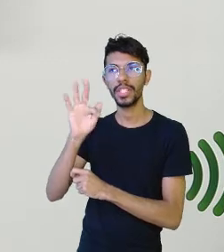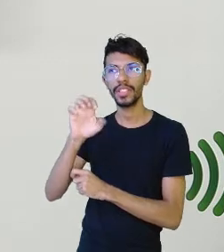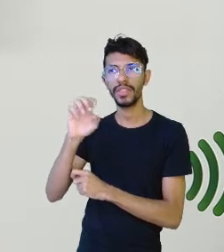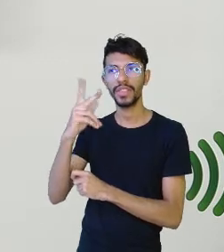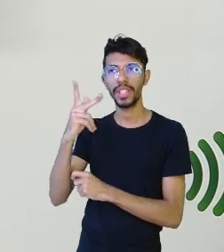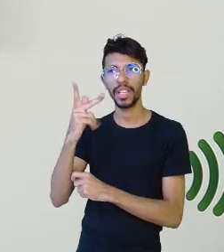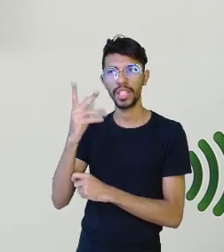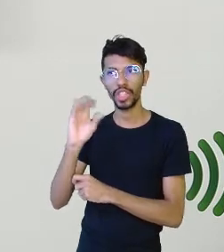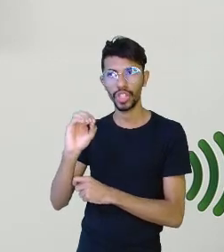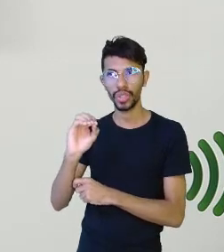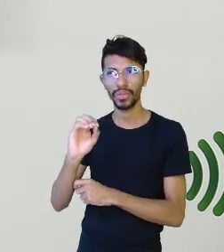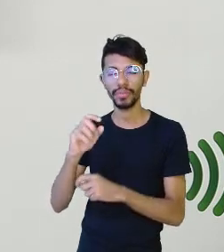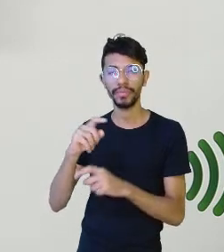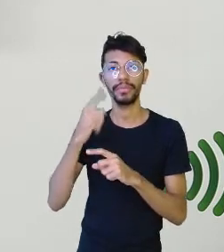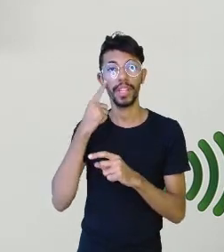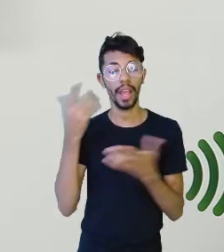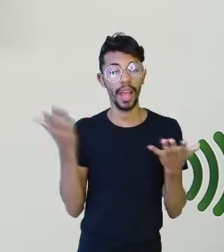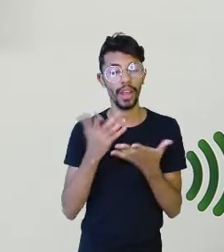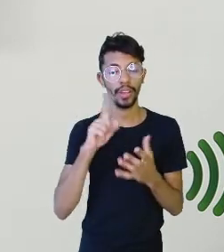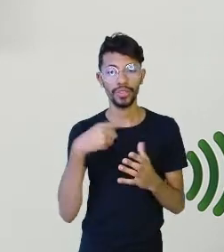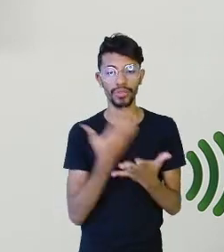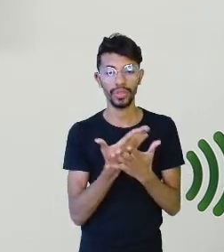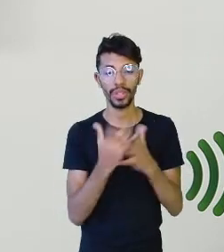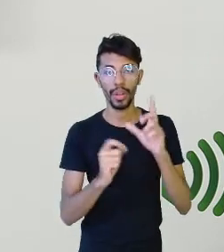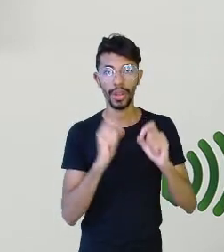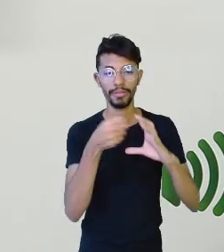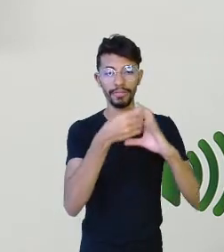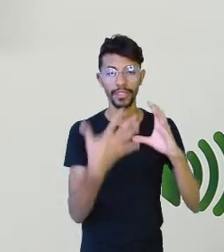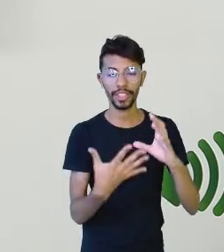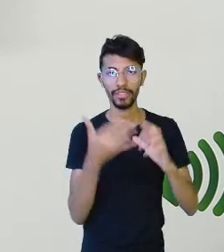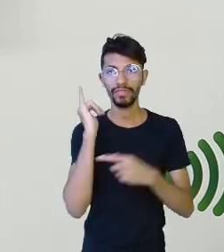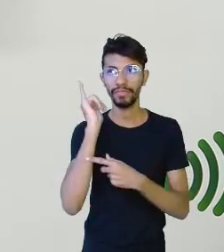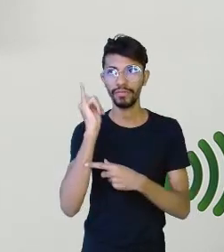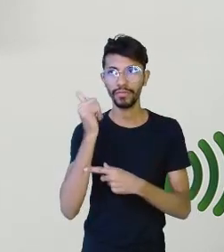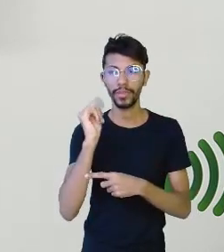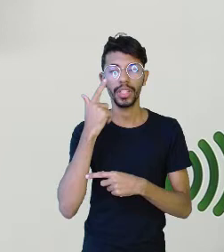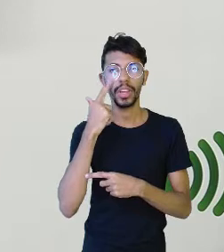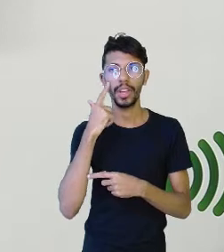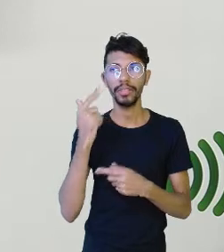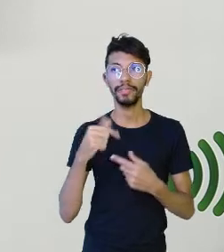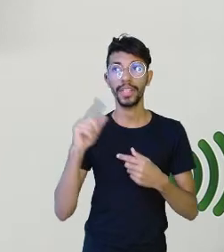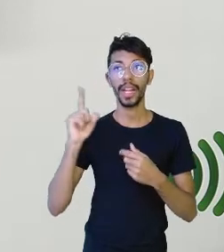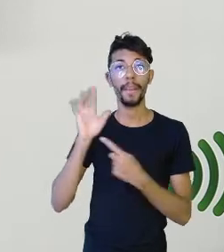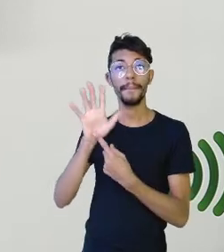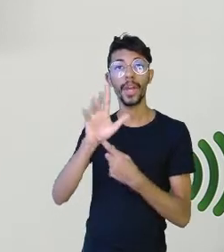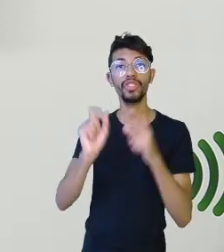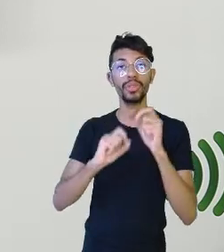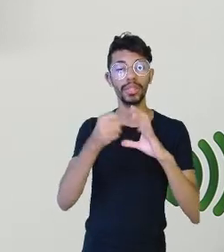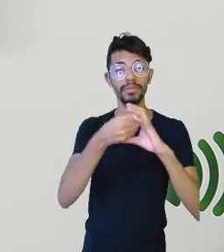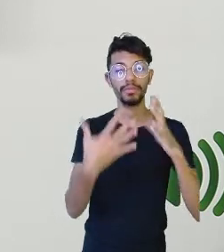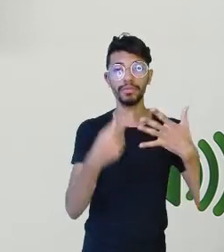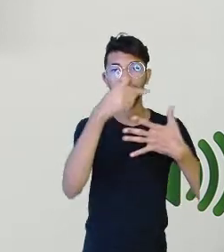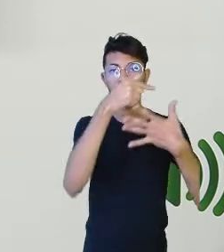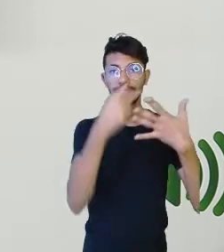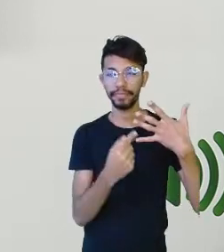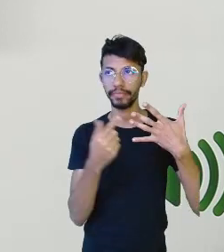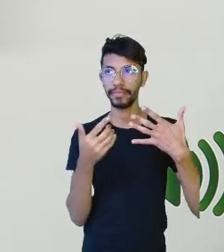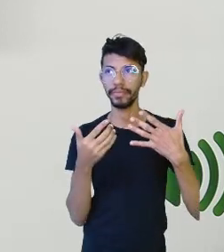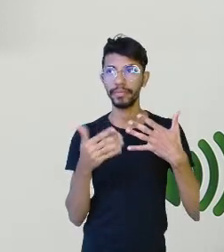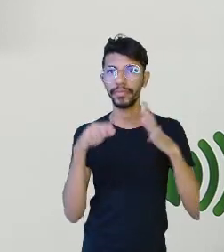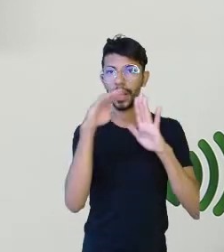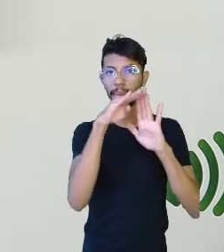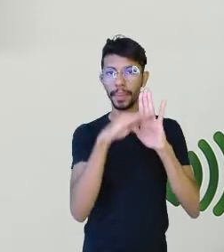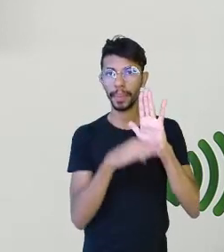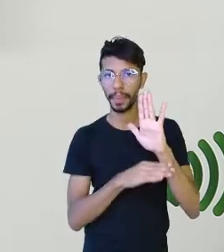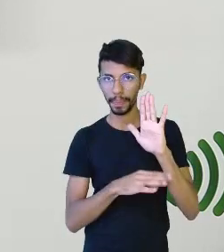vamos ver as características do conto. O conto, ele apresenta as seguintes características. Vamos